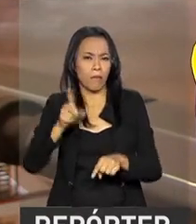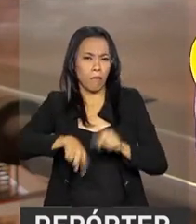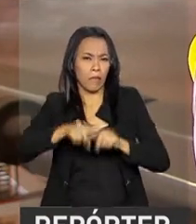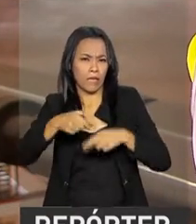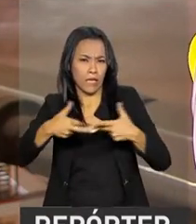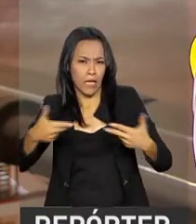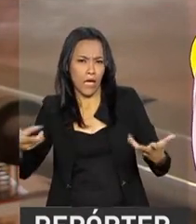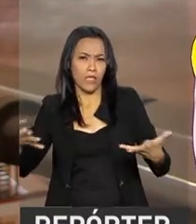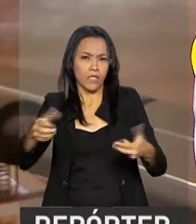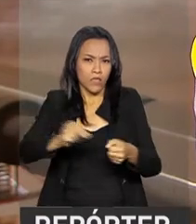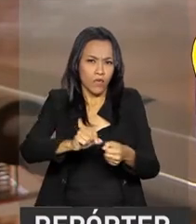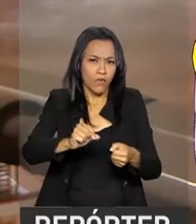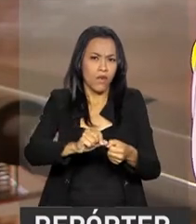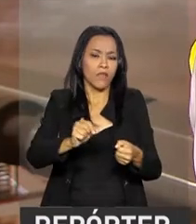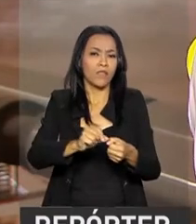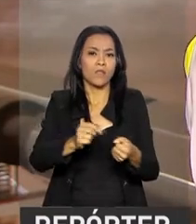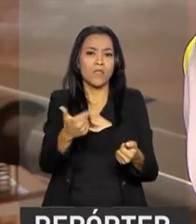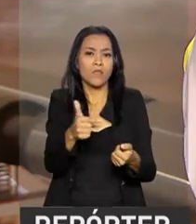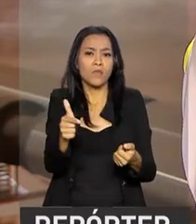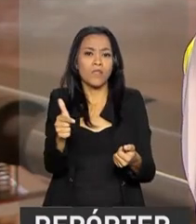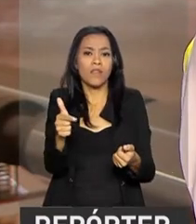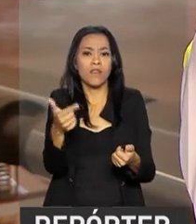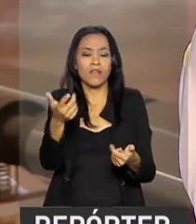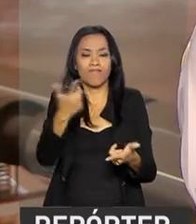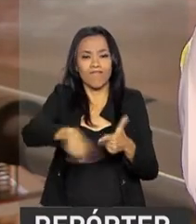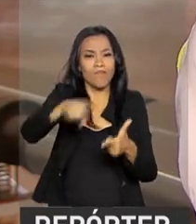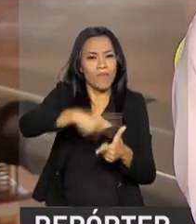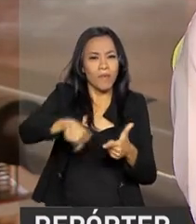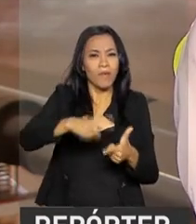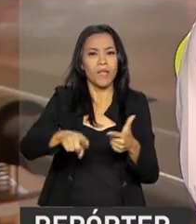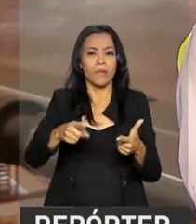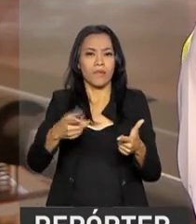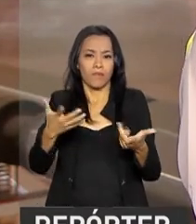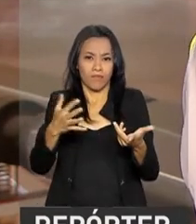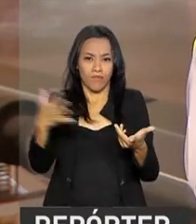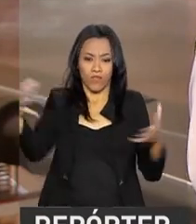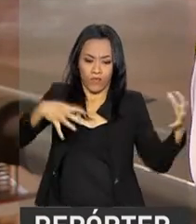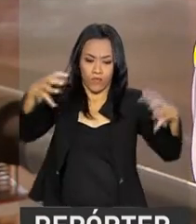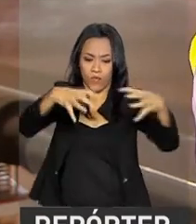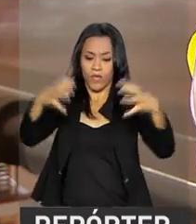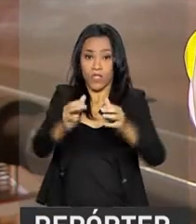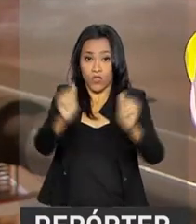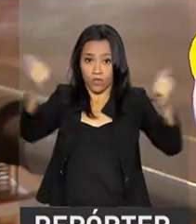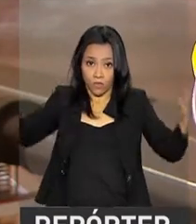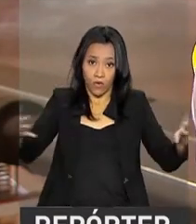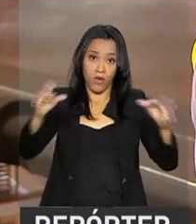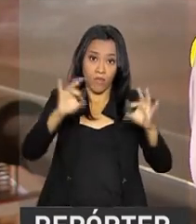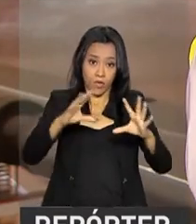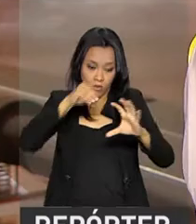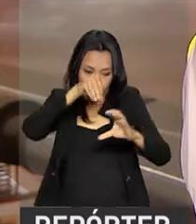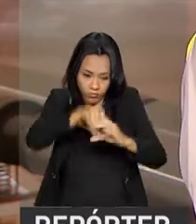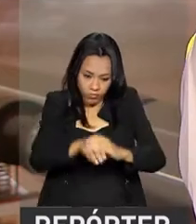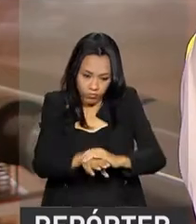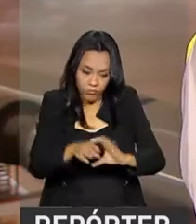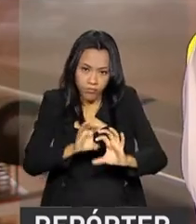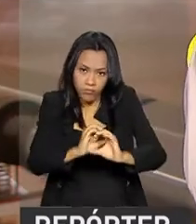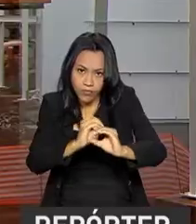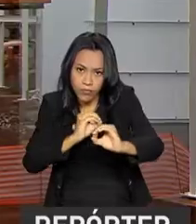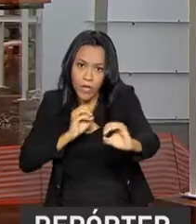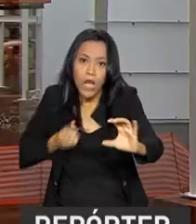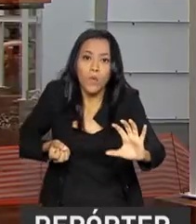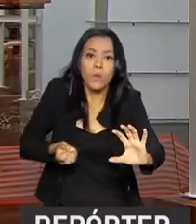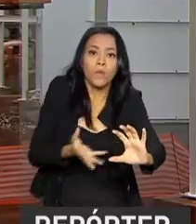dela, também não gerem vibrações que perturbem a estabilidade da órbita do feixe de elétrons ou dos feixes de luz.